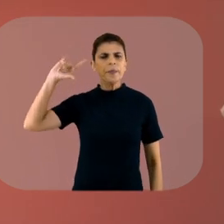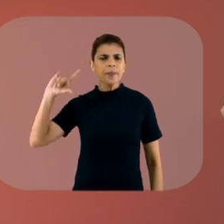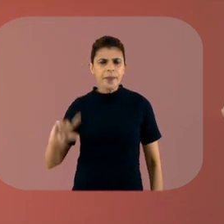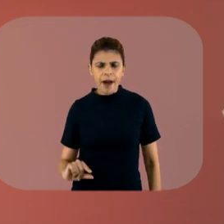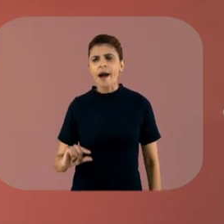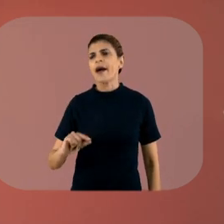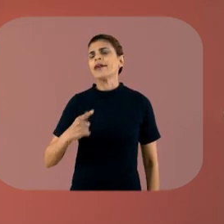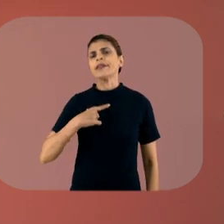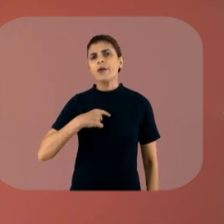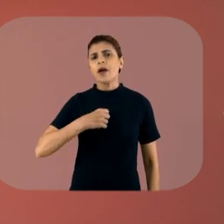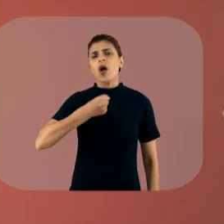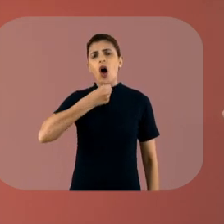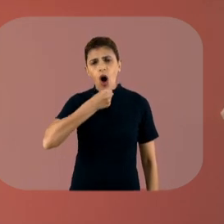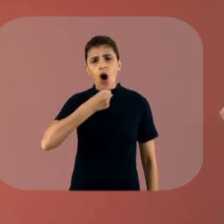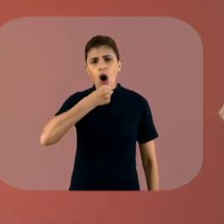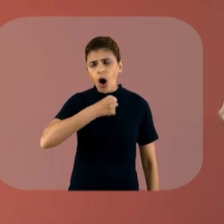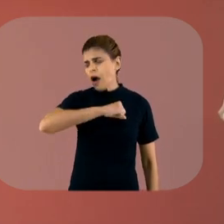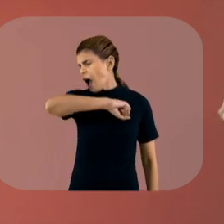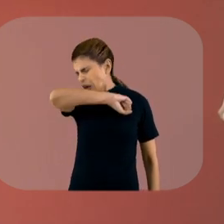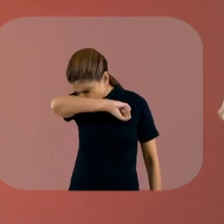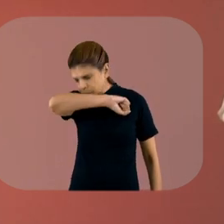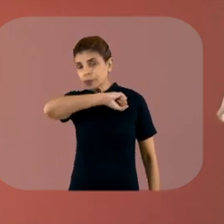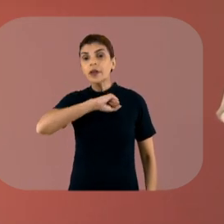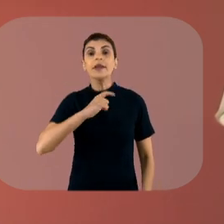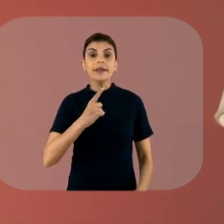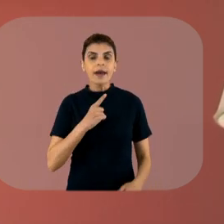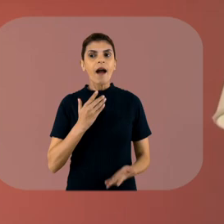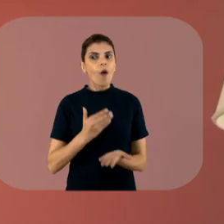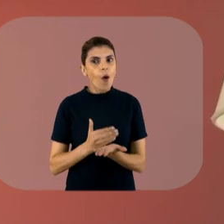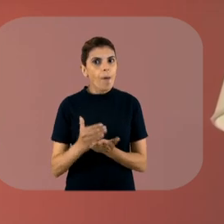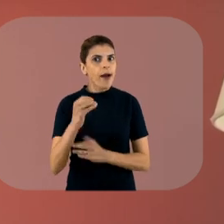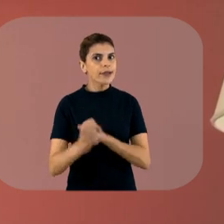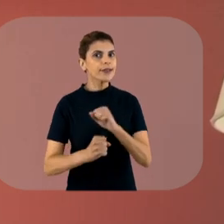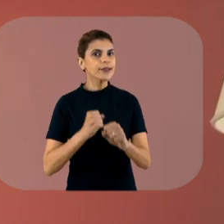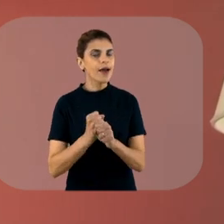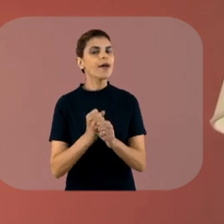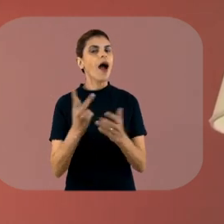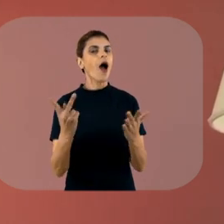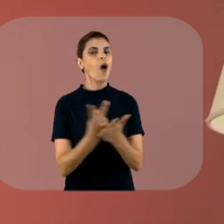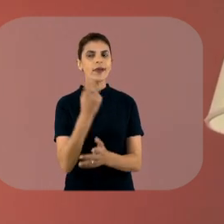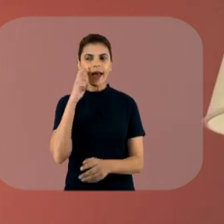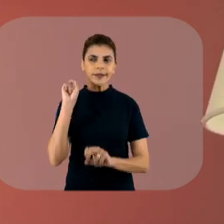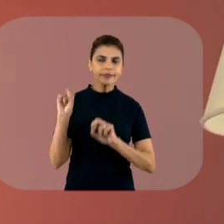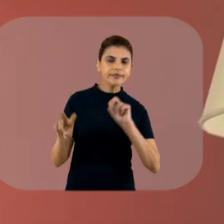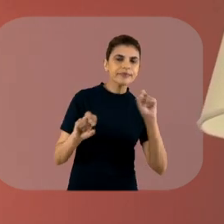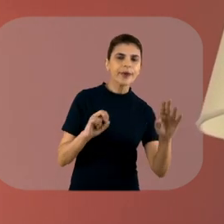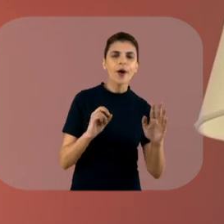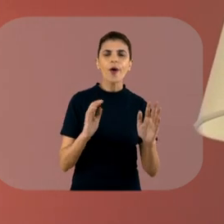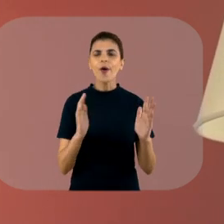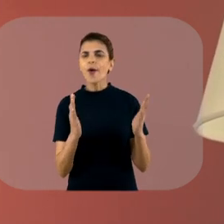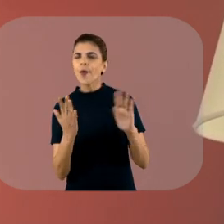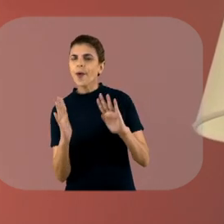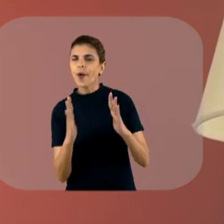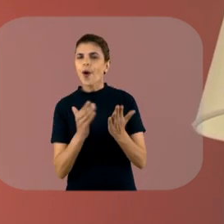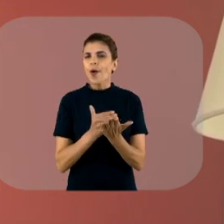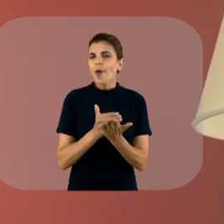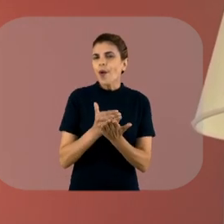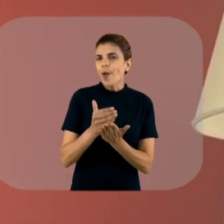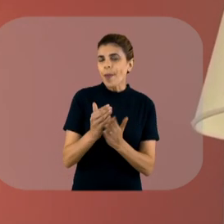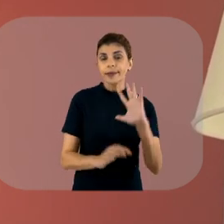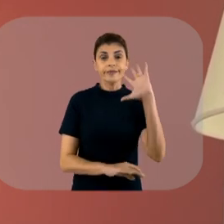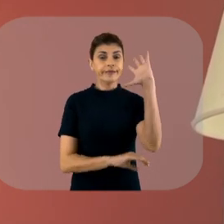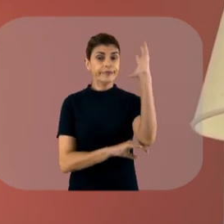são sinais de um resfriado comum que nessa época do ano começam a acontecer há uma sazonalidade nesse começo de